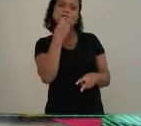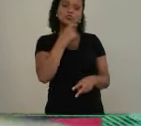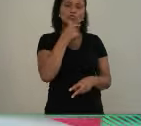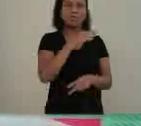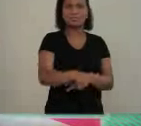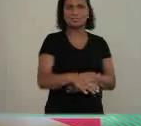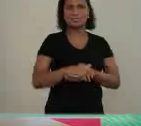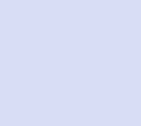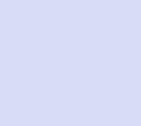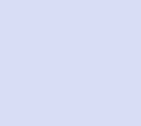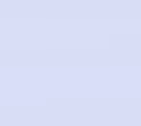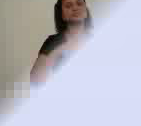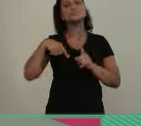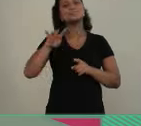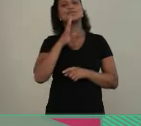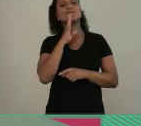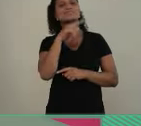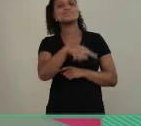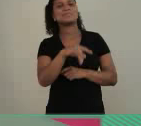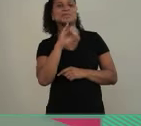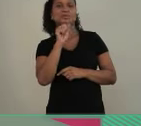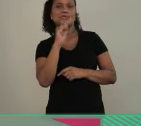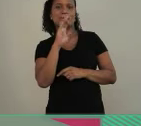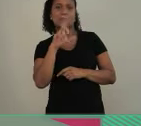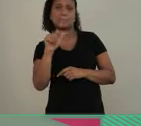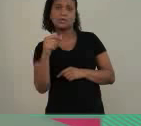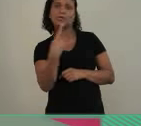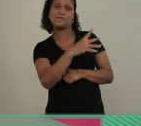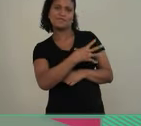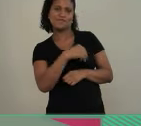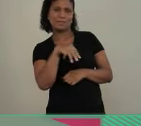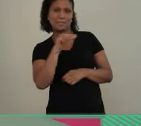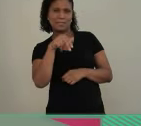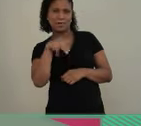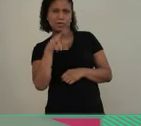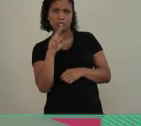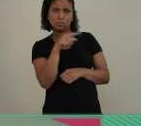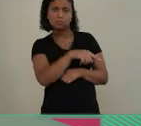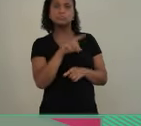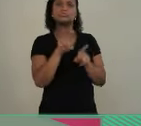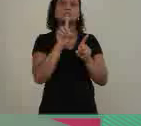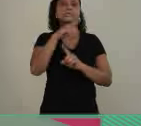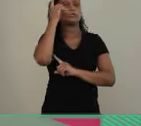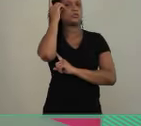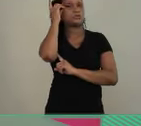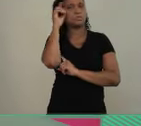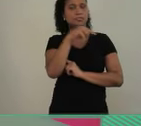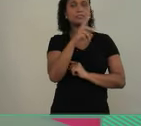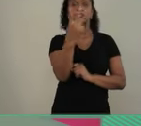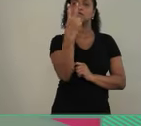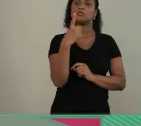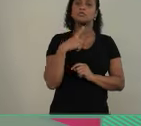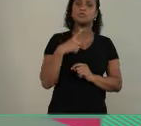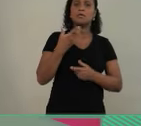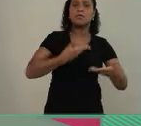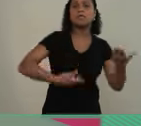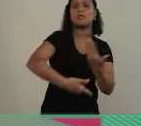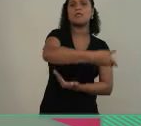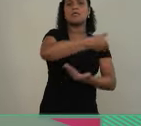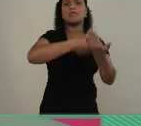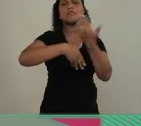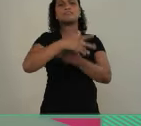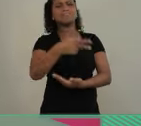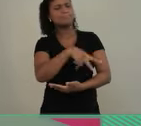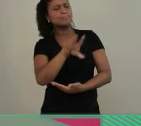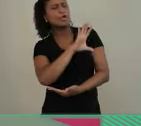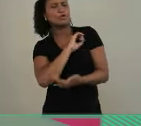que adotou Gabriel. Conhecemos Isabela e sua filha Manu, que tem síndrome de Down. As duas têm uma relação de cumplicidade